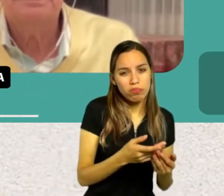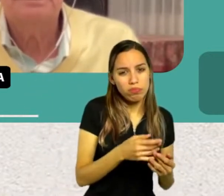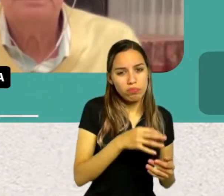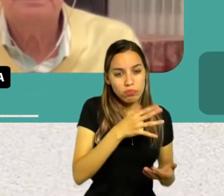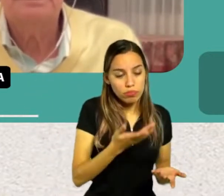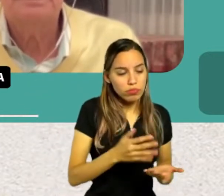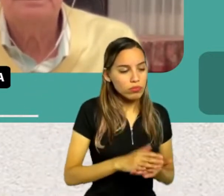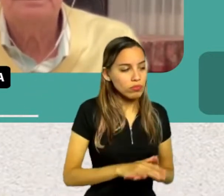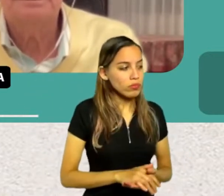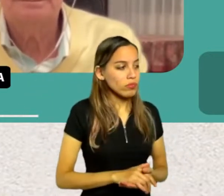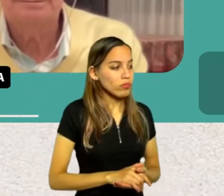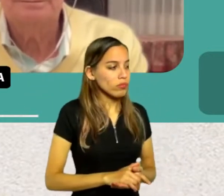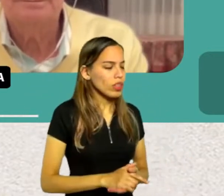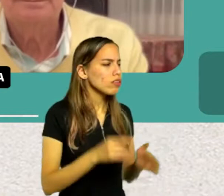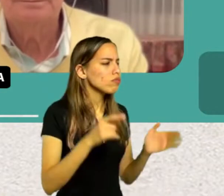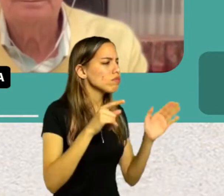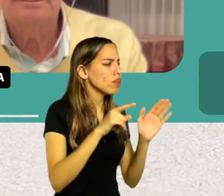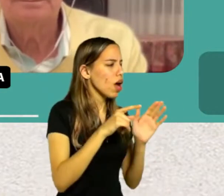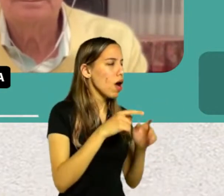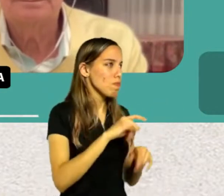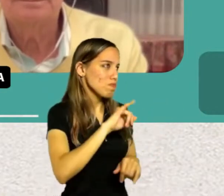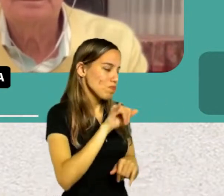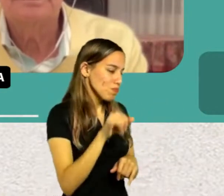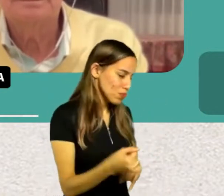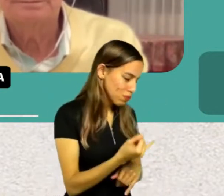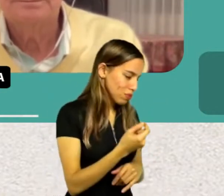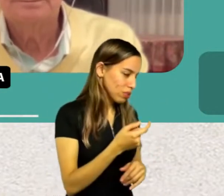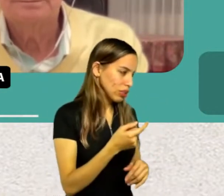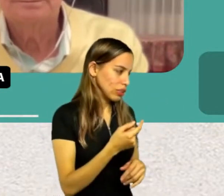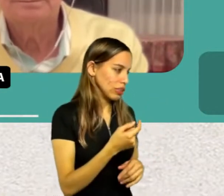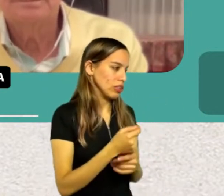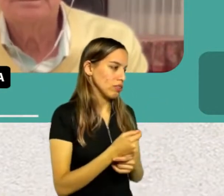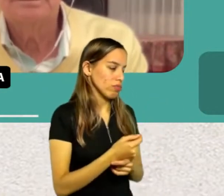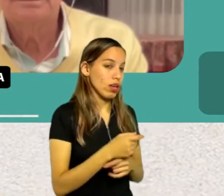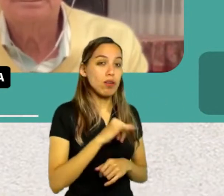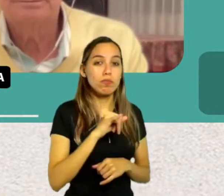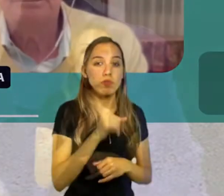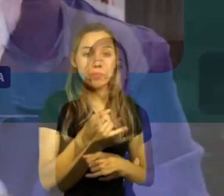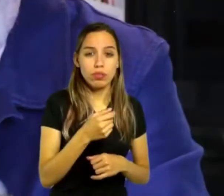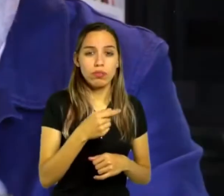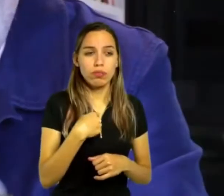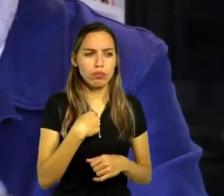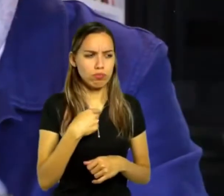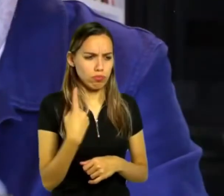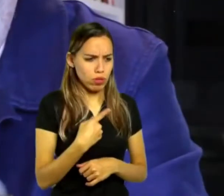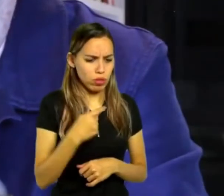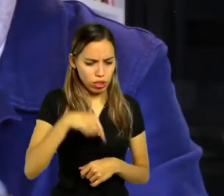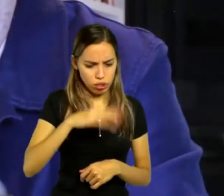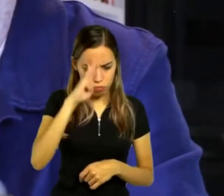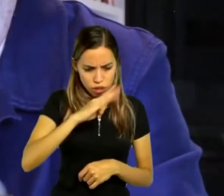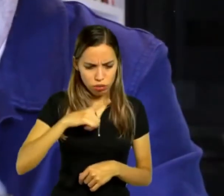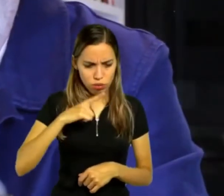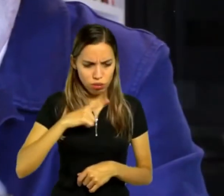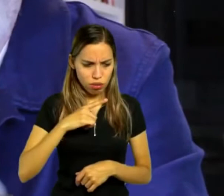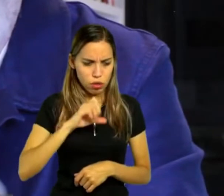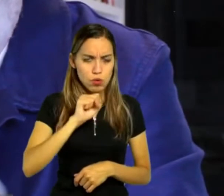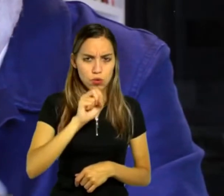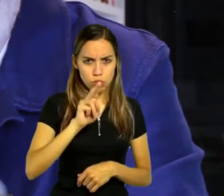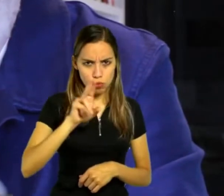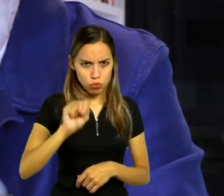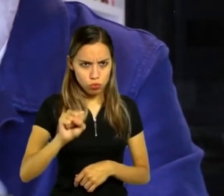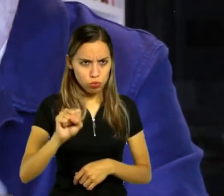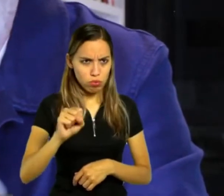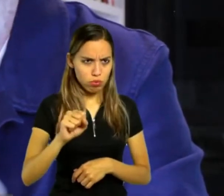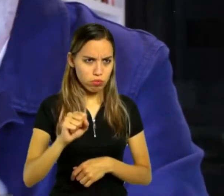uma reflexão sobre o que está acontecendo hoje, né? Nós temos aqui no Brasil o SUS, que salvou